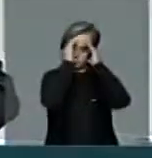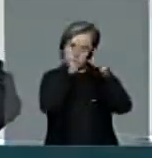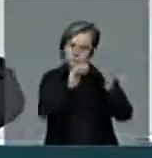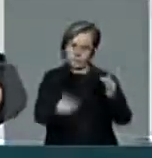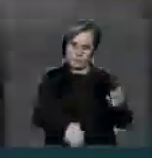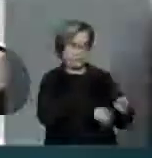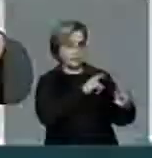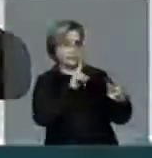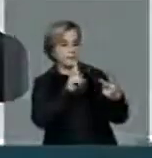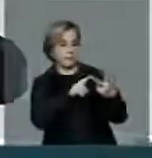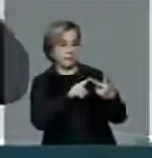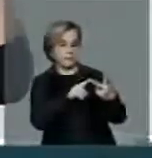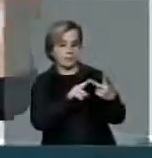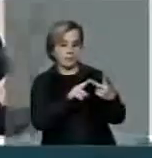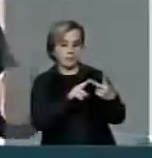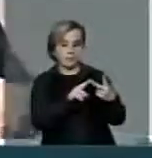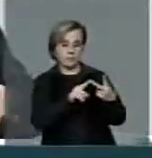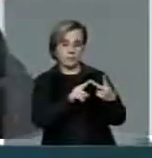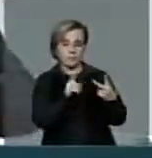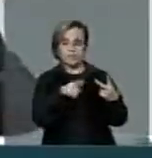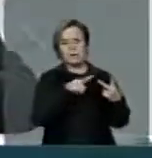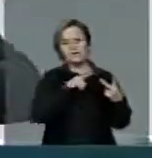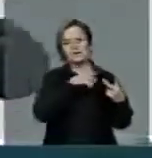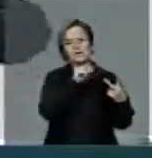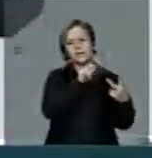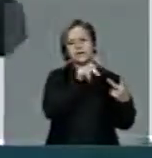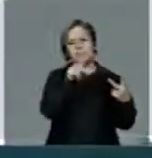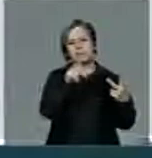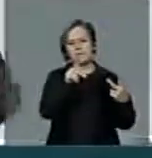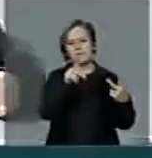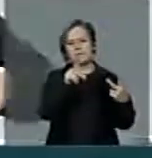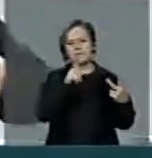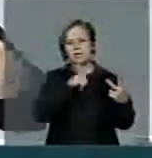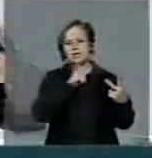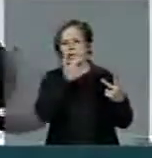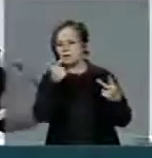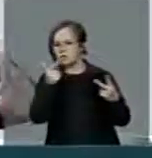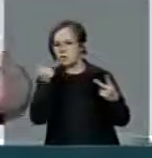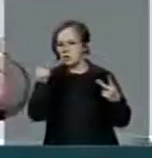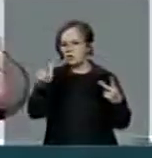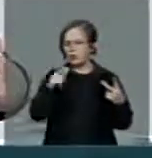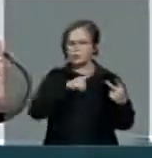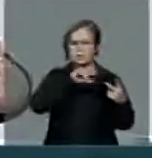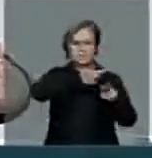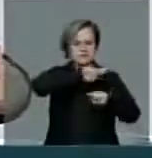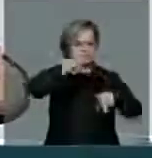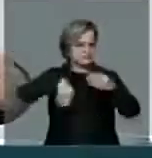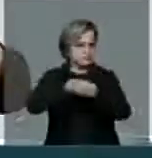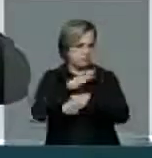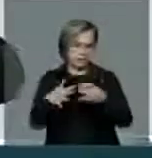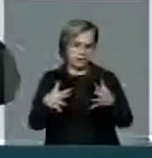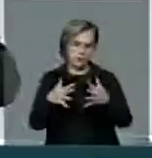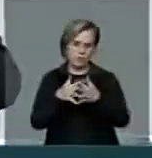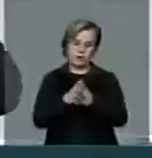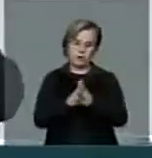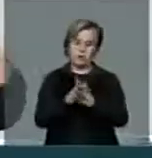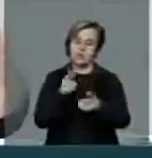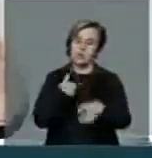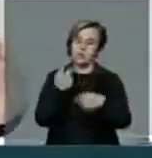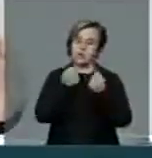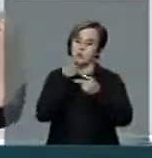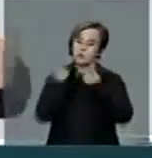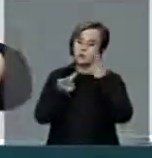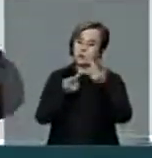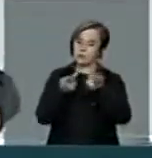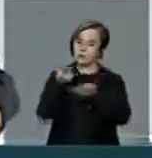situação. Ele tem APP, não tem RL, ele tem RL, não tem APP. Eu tenho que dizer que ele